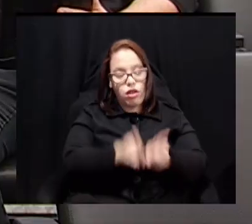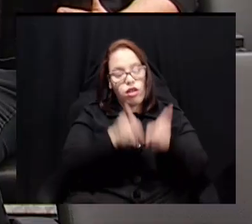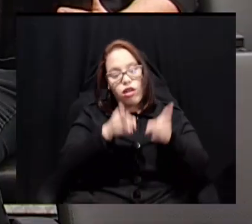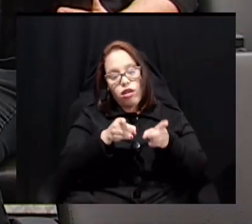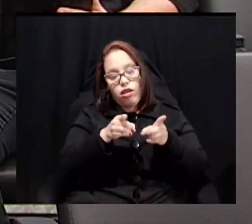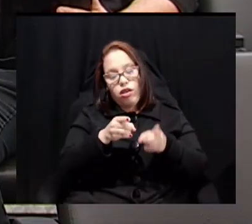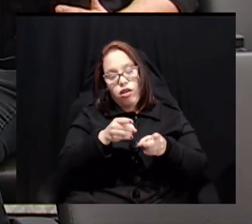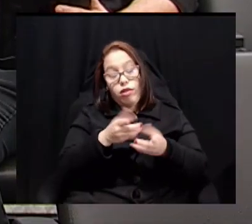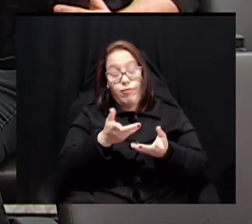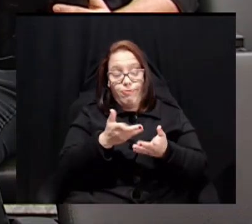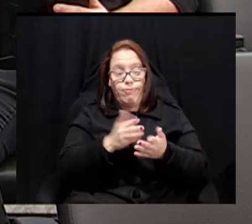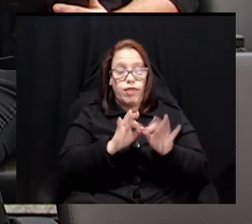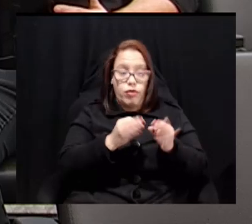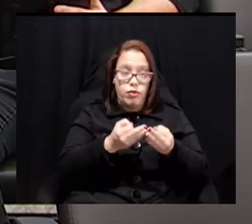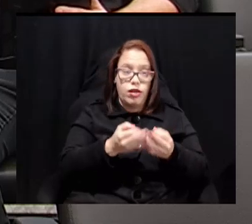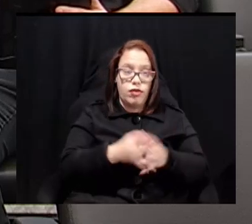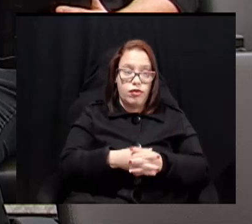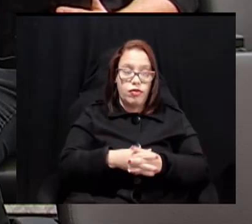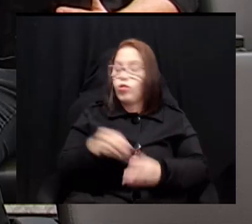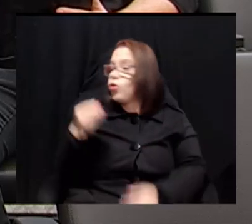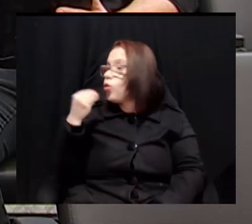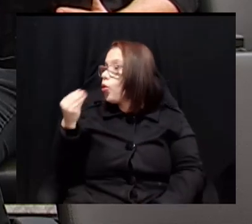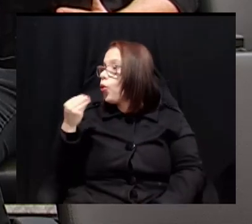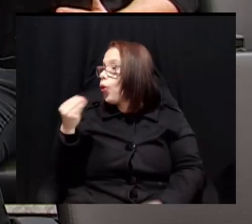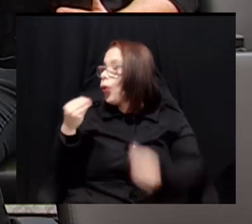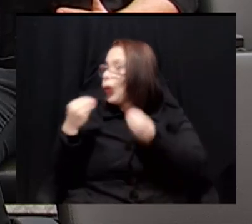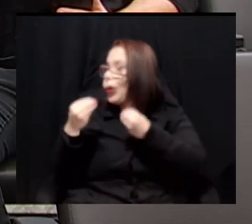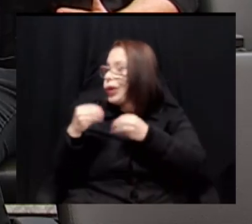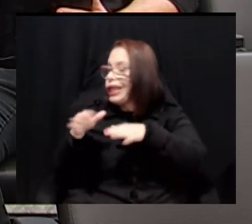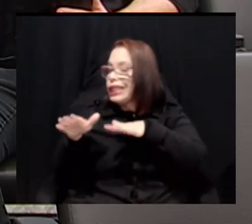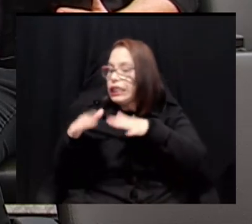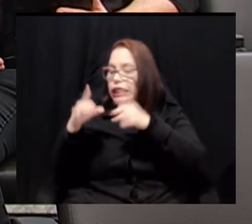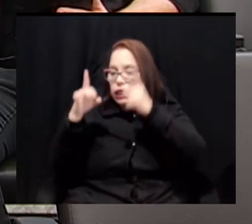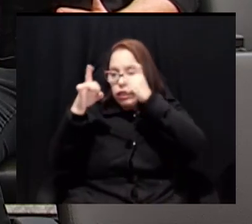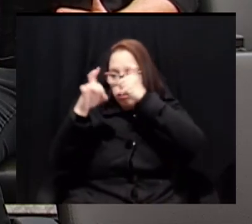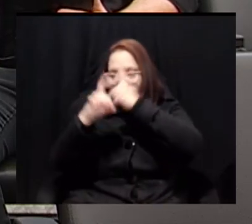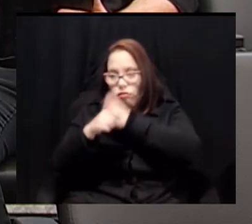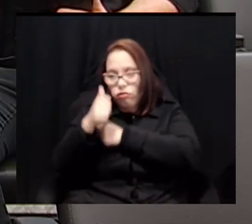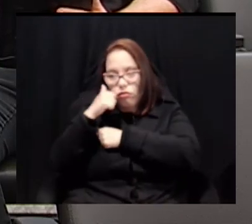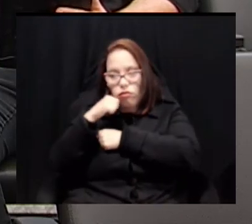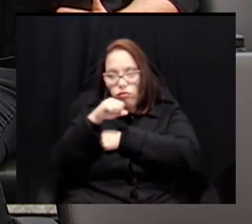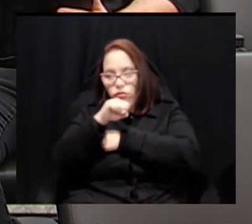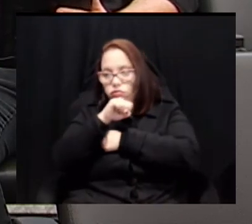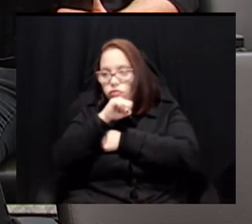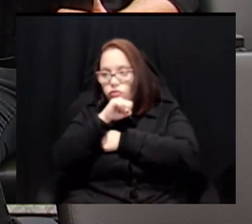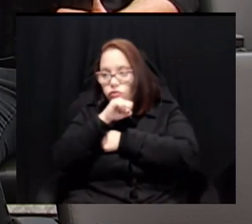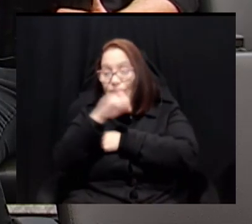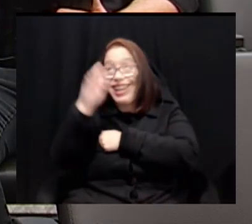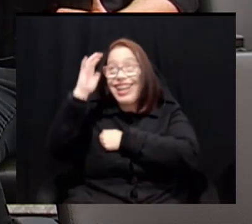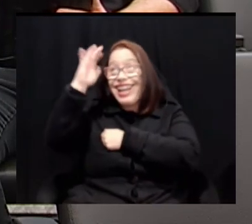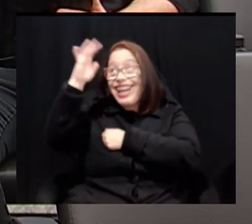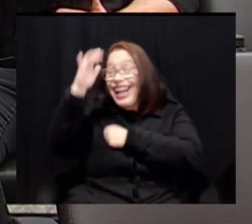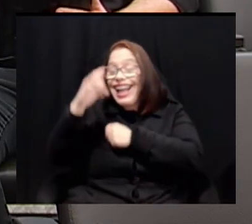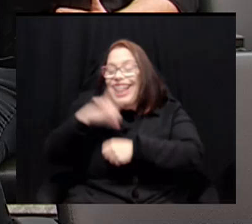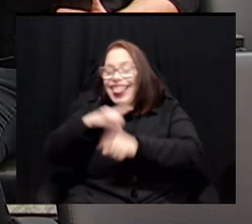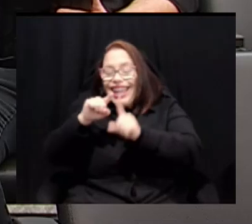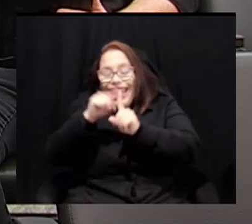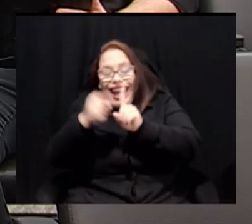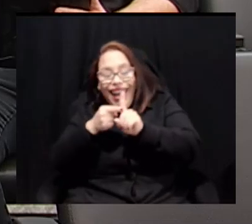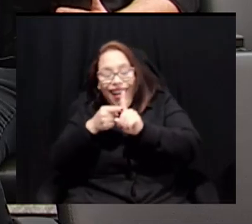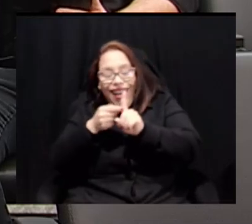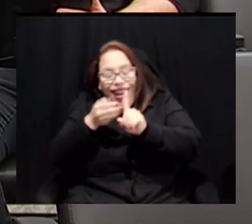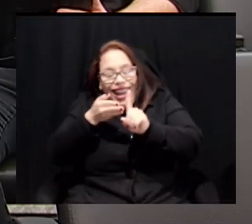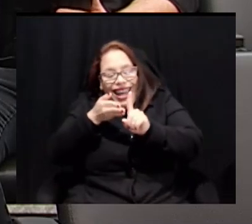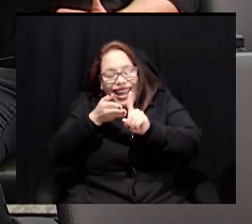para a família. Porque como o senhor falou, né, vereador, é um momento muito difícil, né, para a mãe que sonhava em ter uma criança, né, um